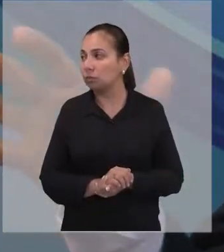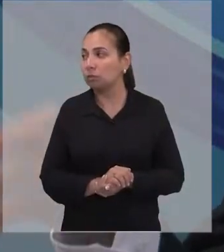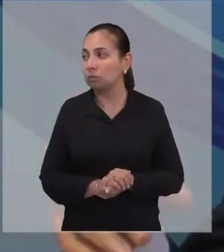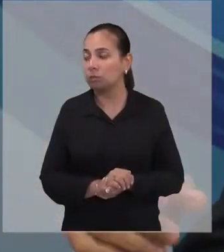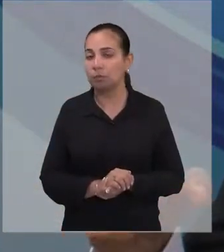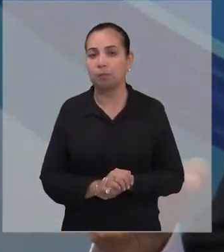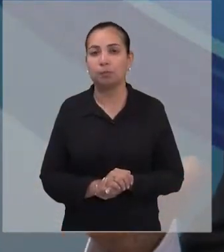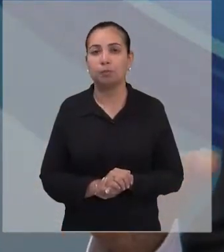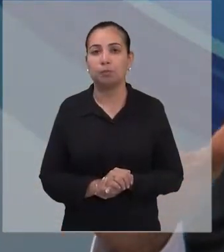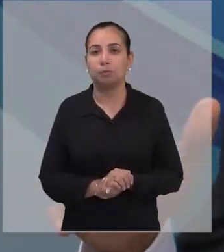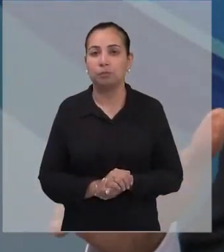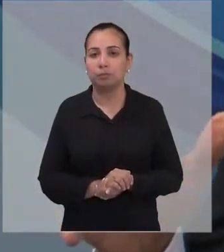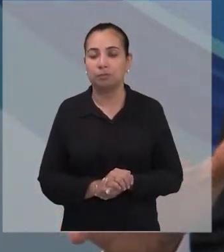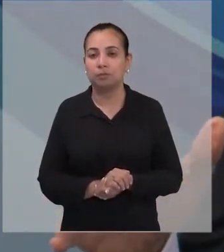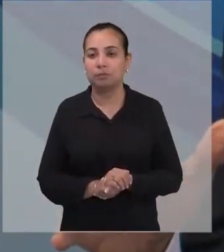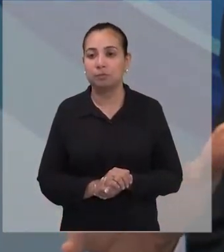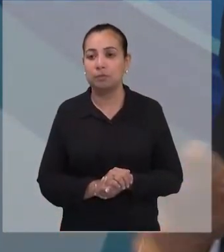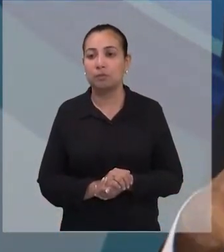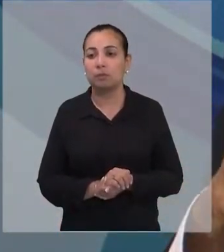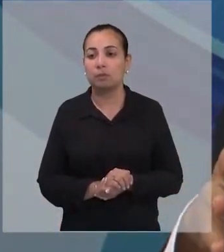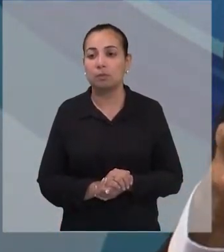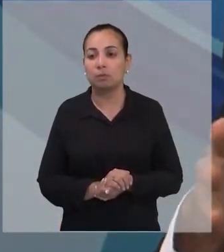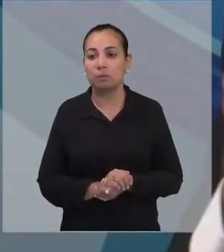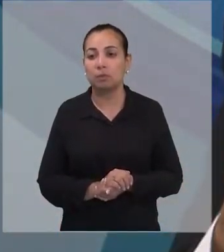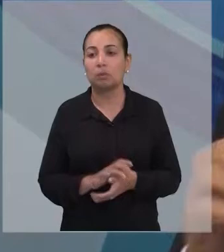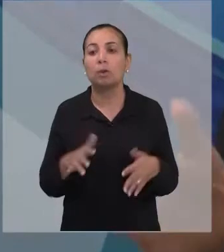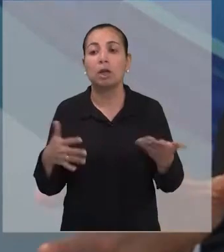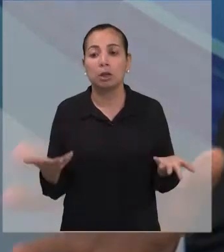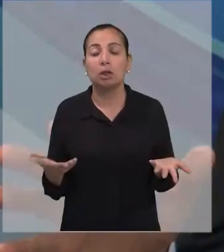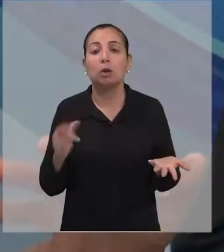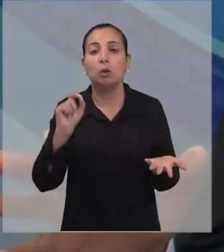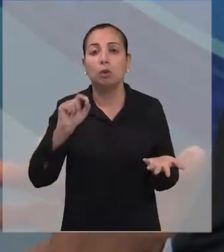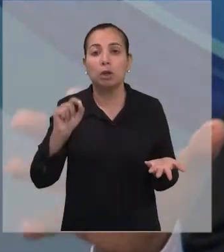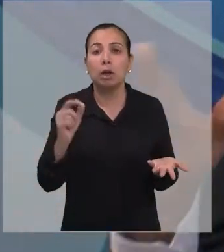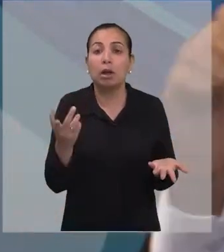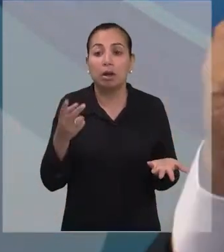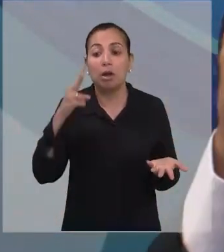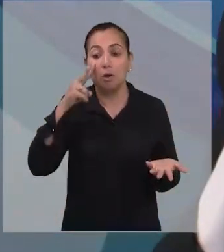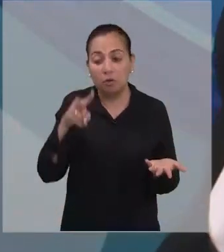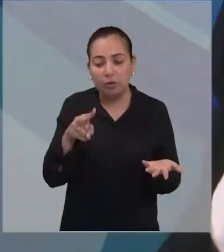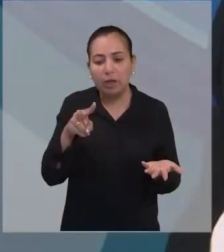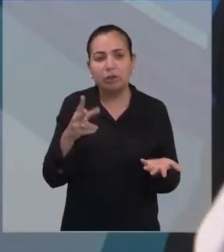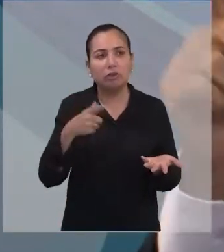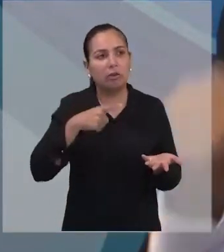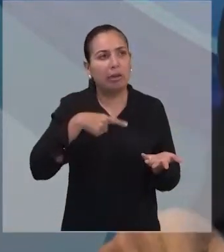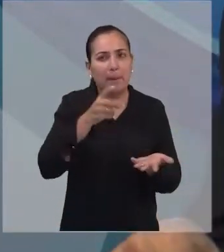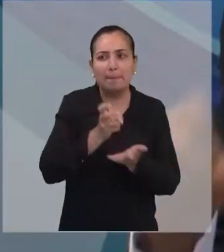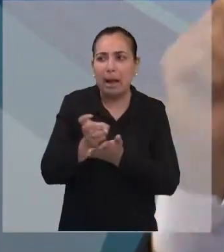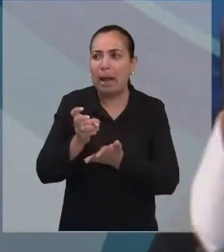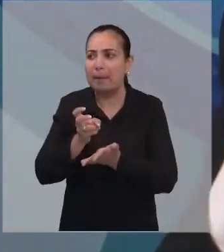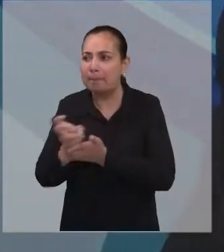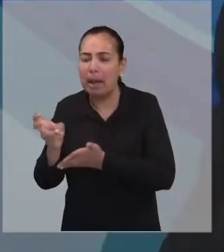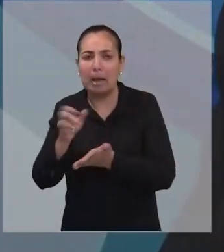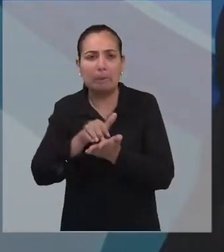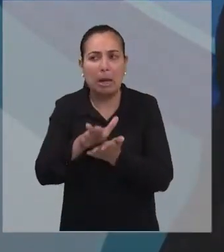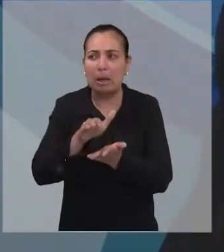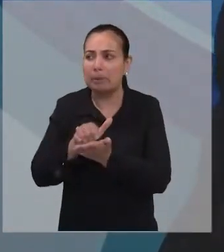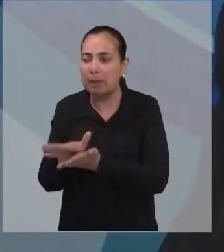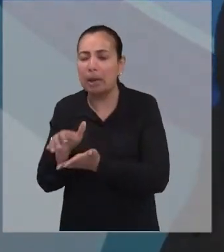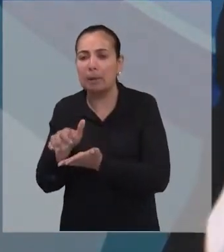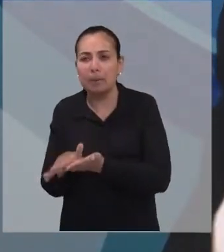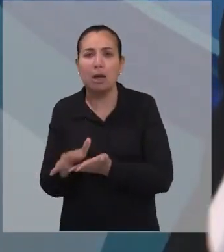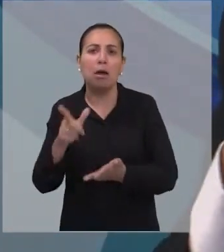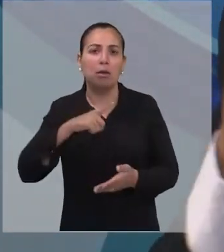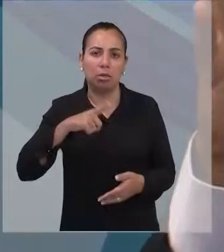Né? Então, isso significa fragilidade política. Né? E o núcleo familiar?